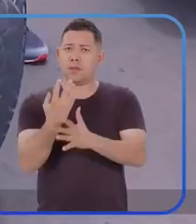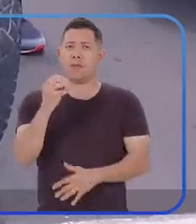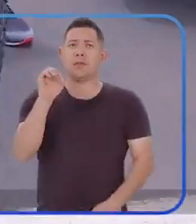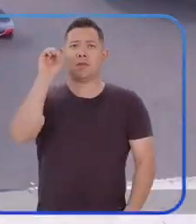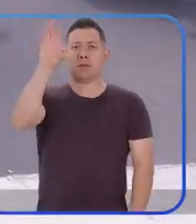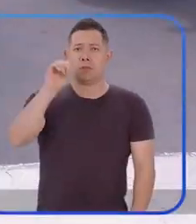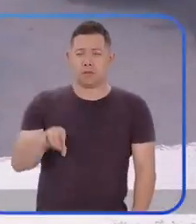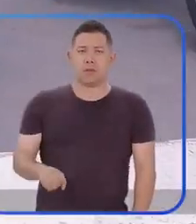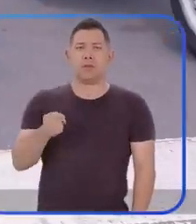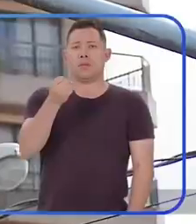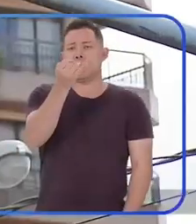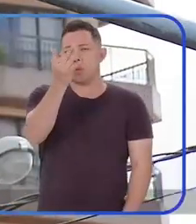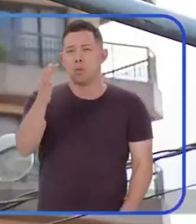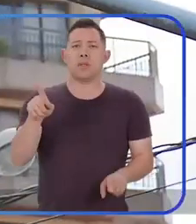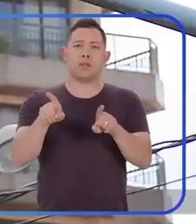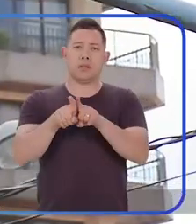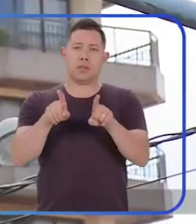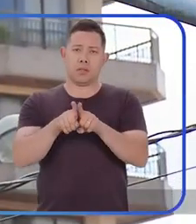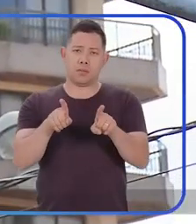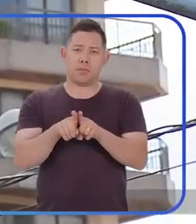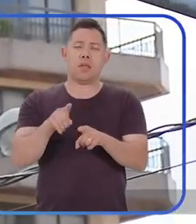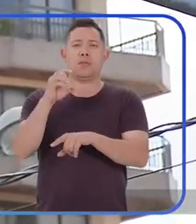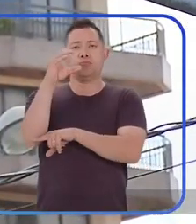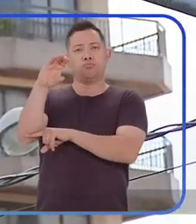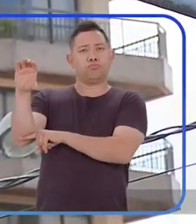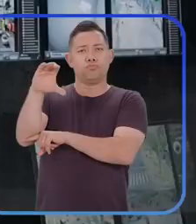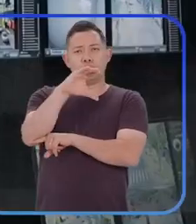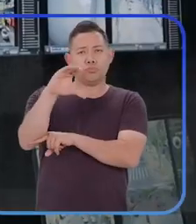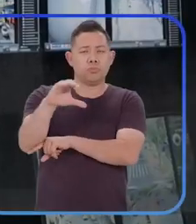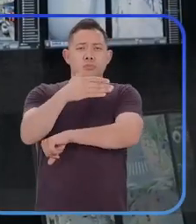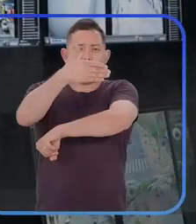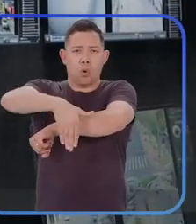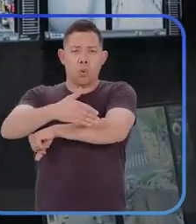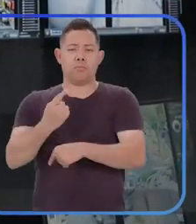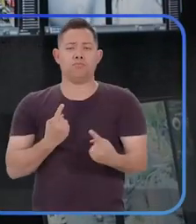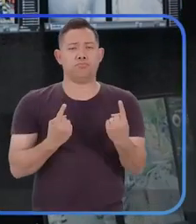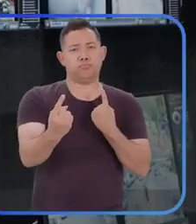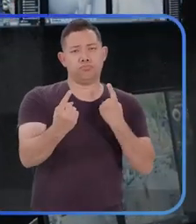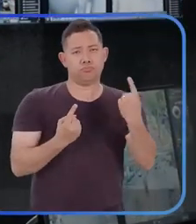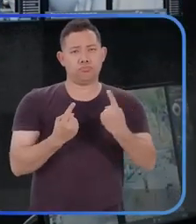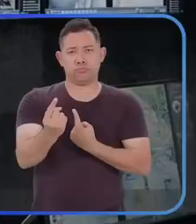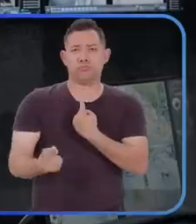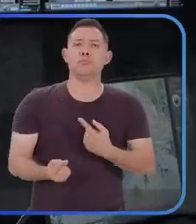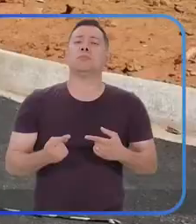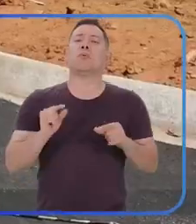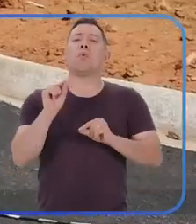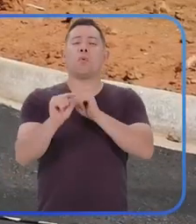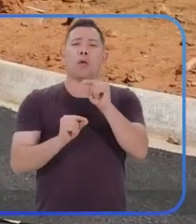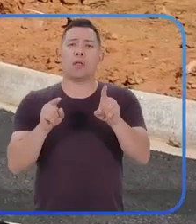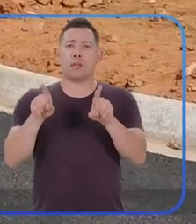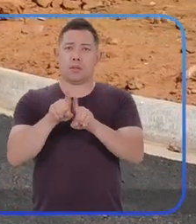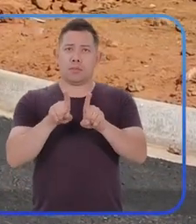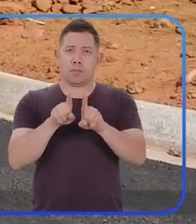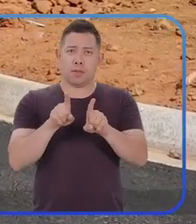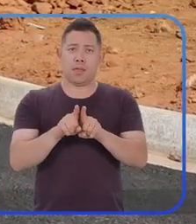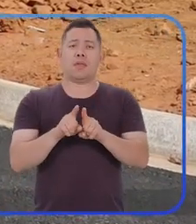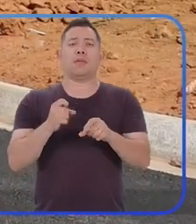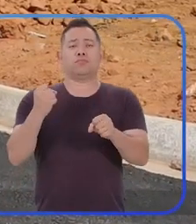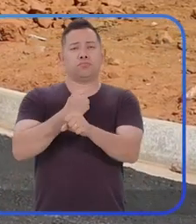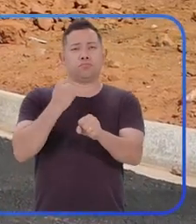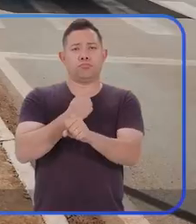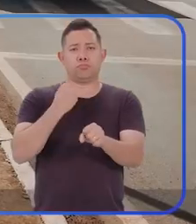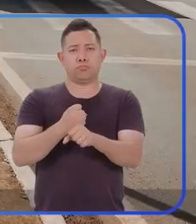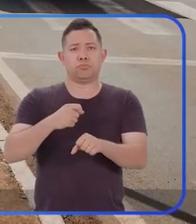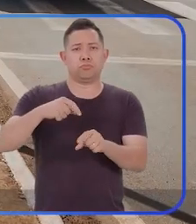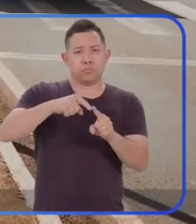trouxe novas sinalizações contores numéricos nos semáforos e monitoramento eletrônico n ruas Além disso com Avenidas